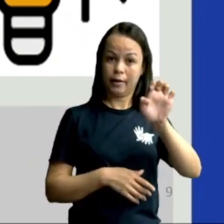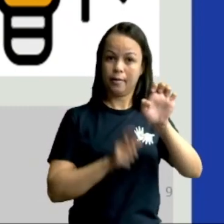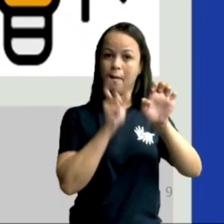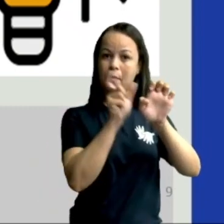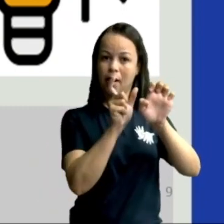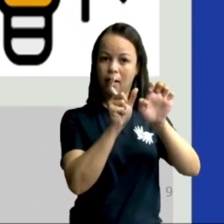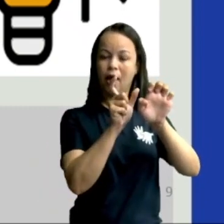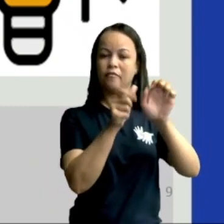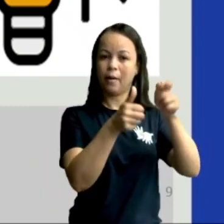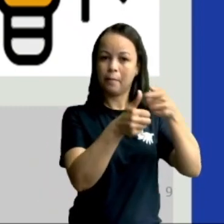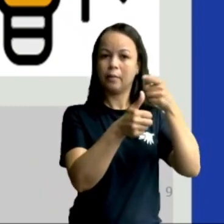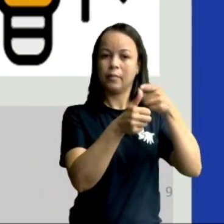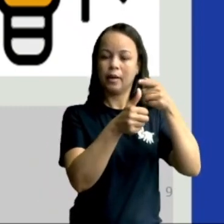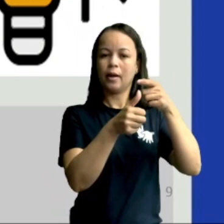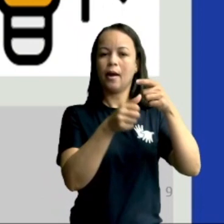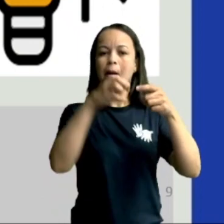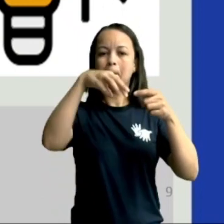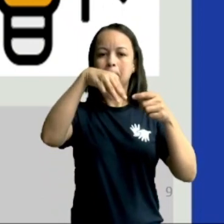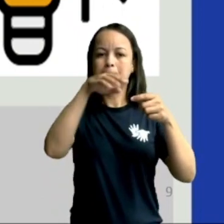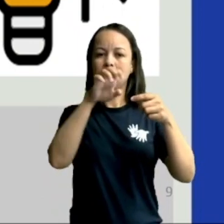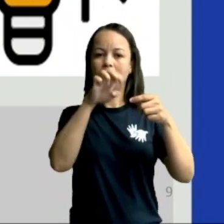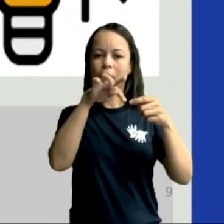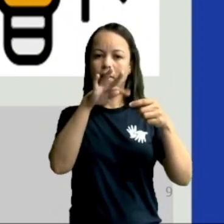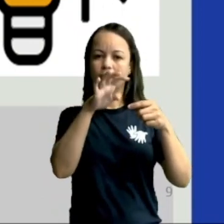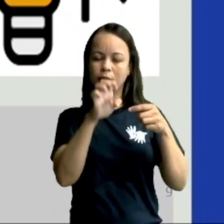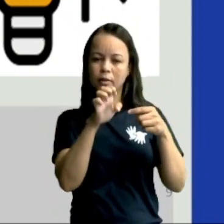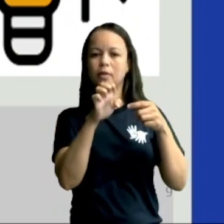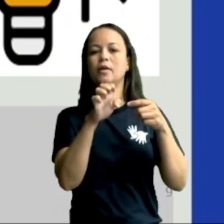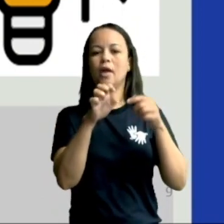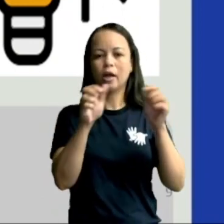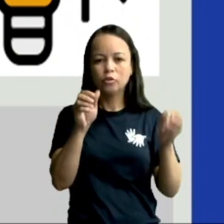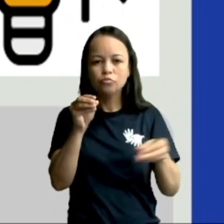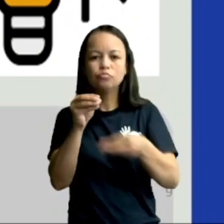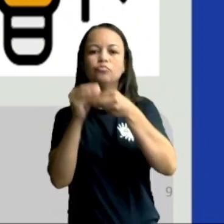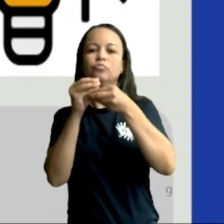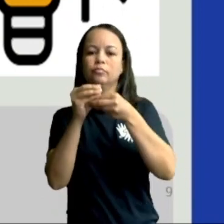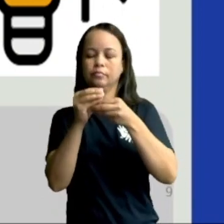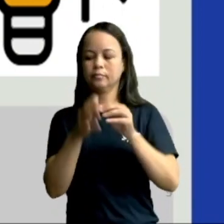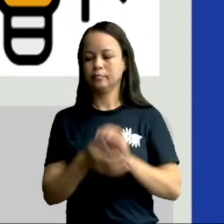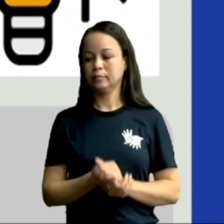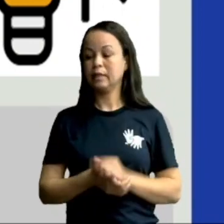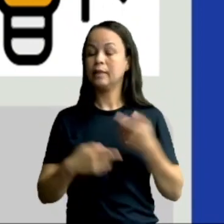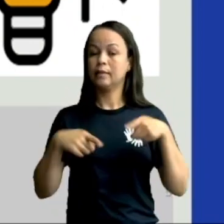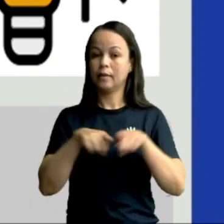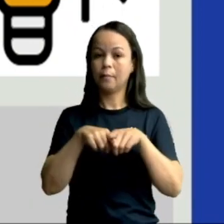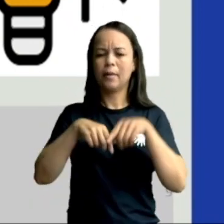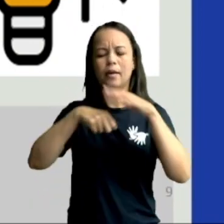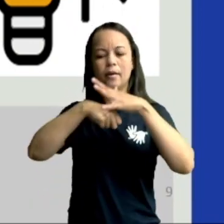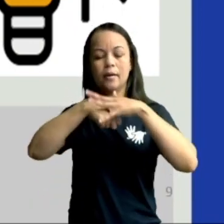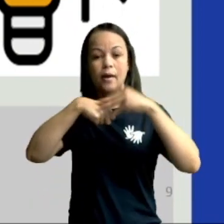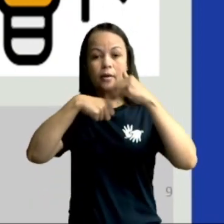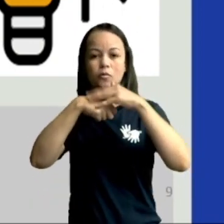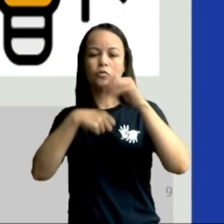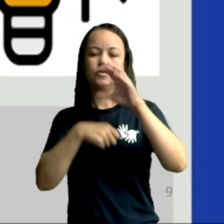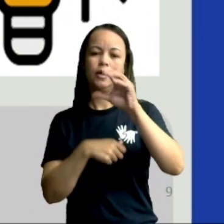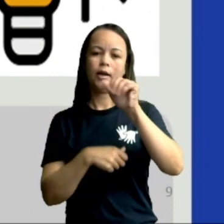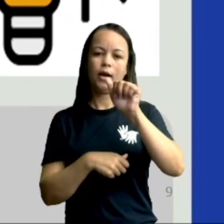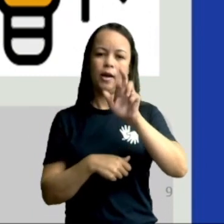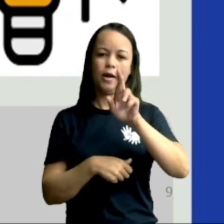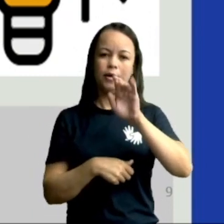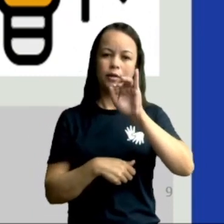caso. Também temos a palavra carinhoso. Carinho é uma palavra